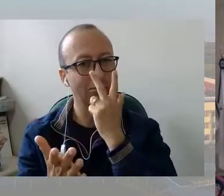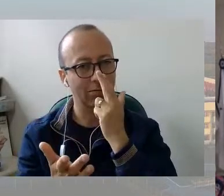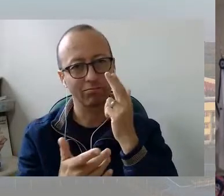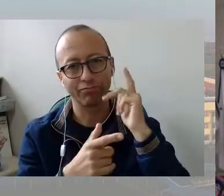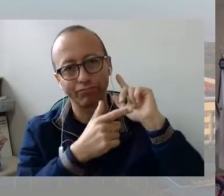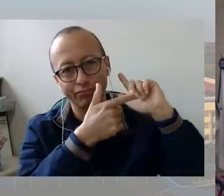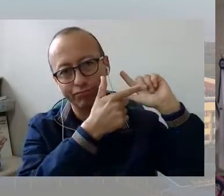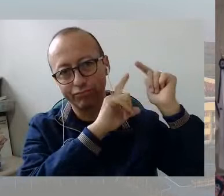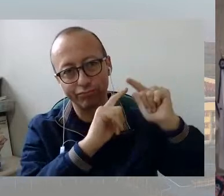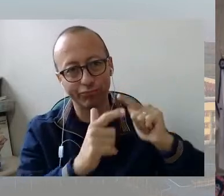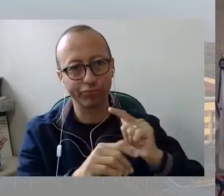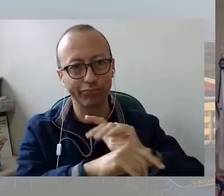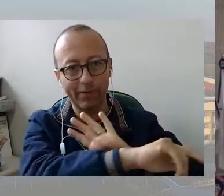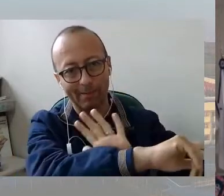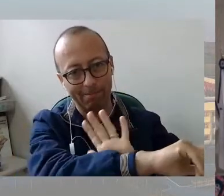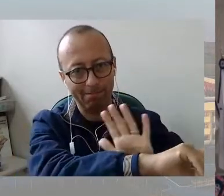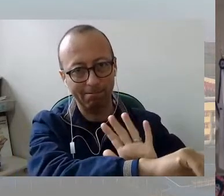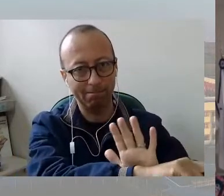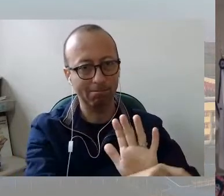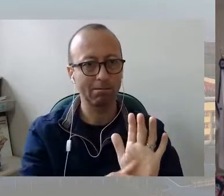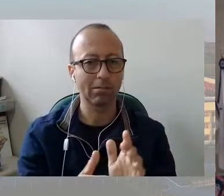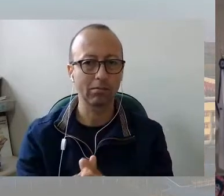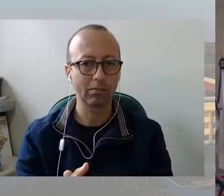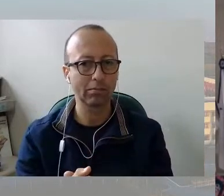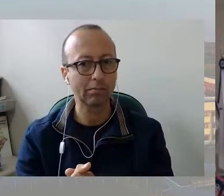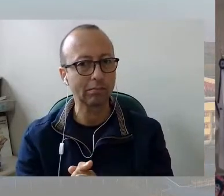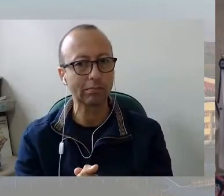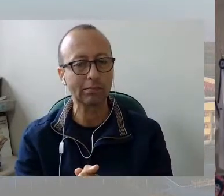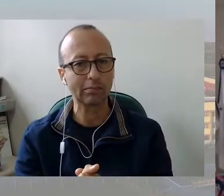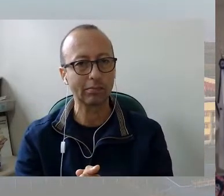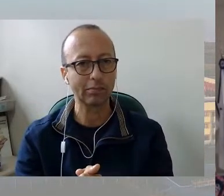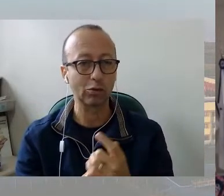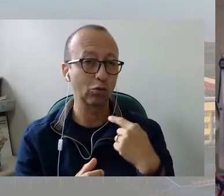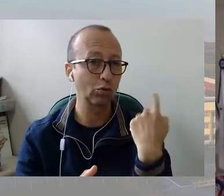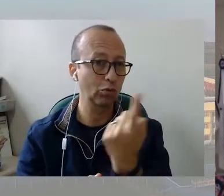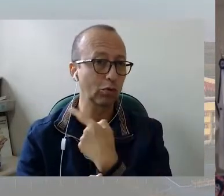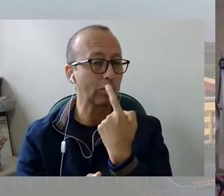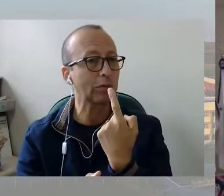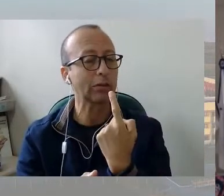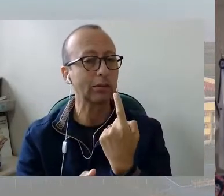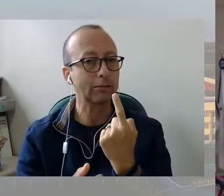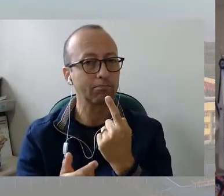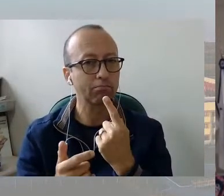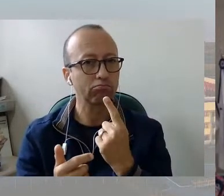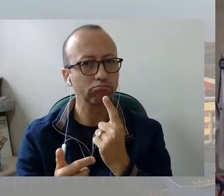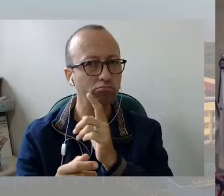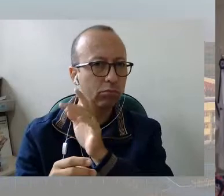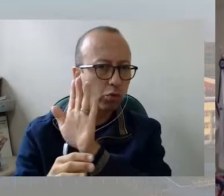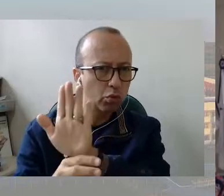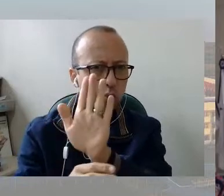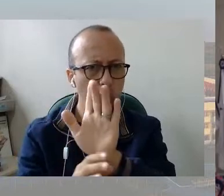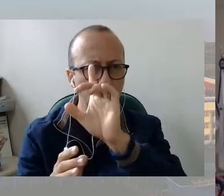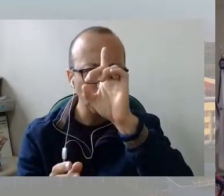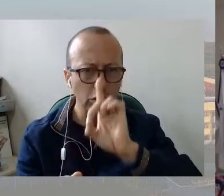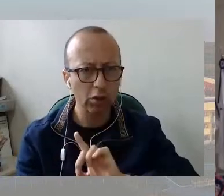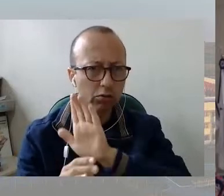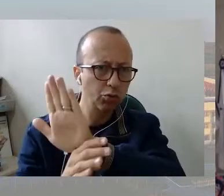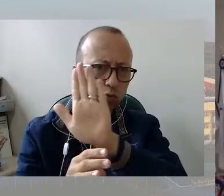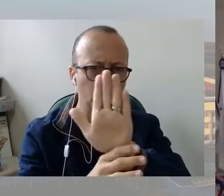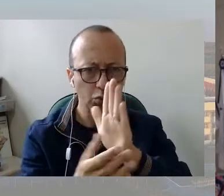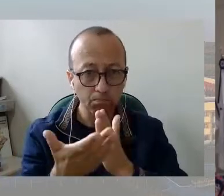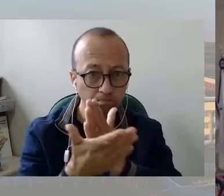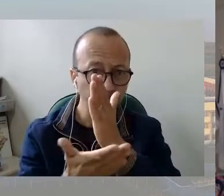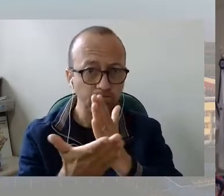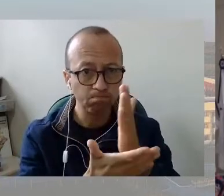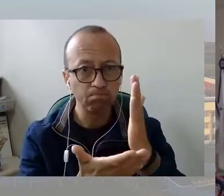nossa luta, sim, porque todas as nossas conquistas não foram ao bel prazer da sociedade, que se prega democrática, livre e que